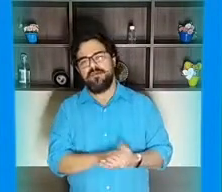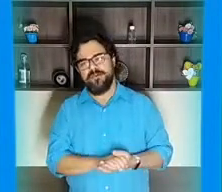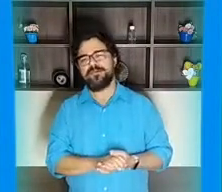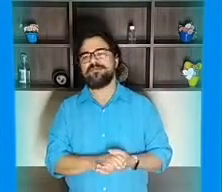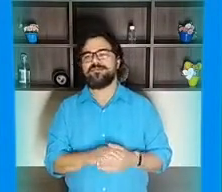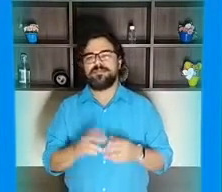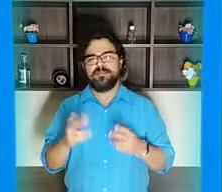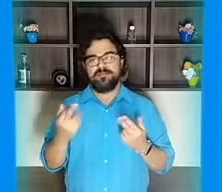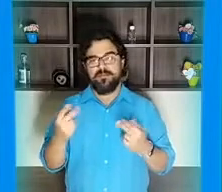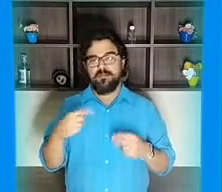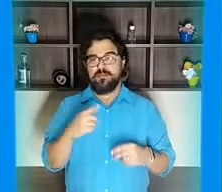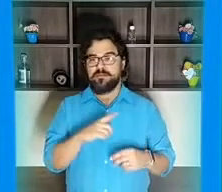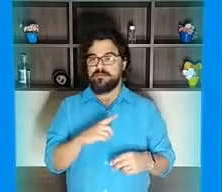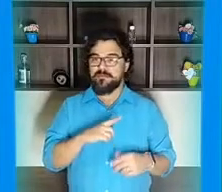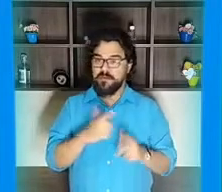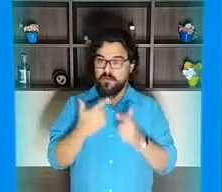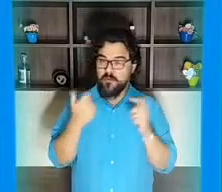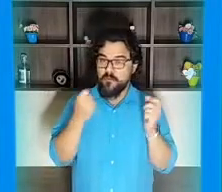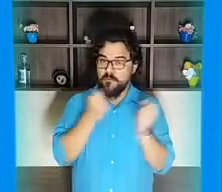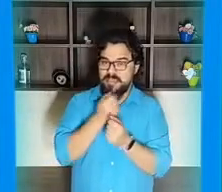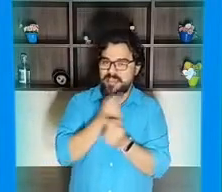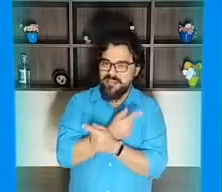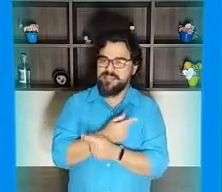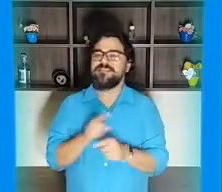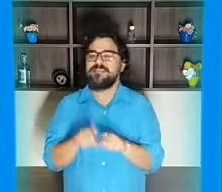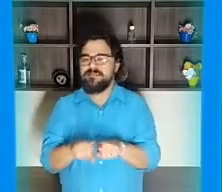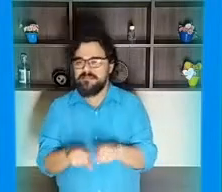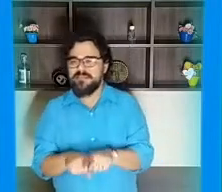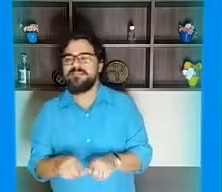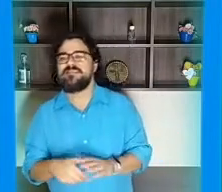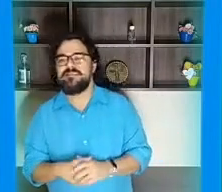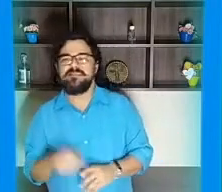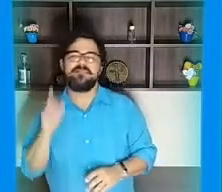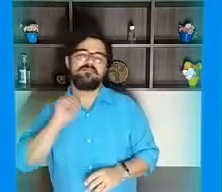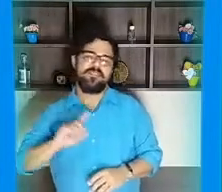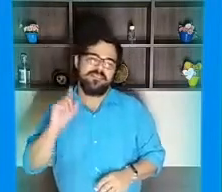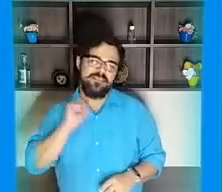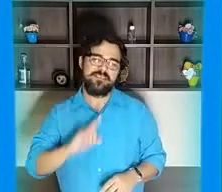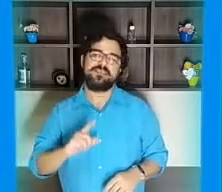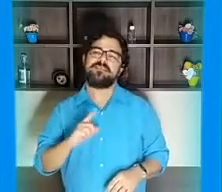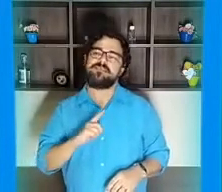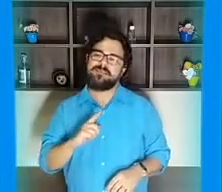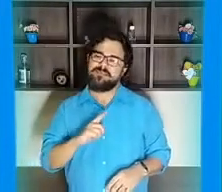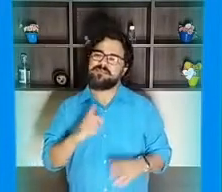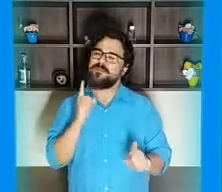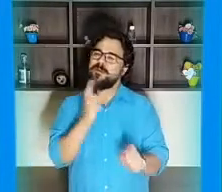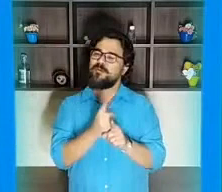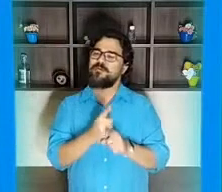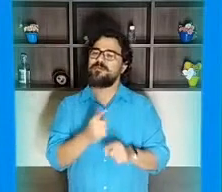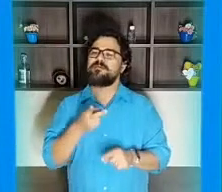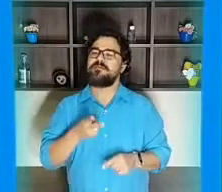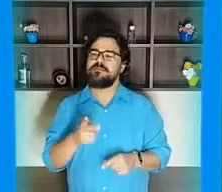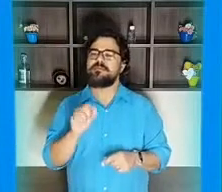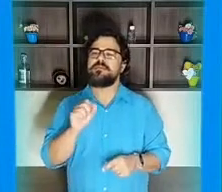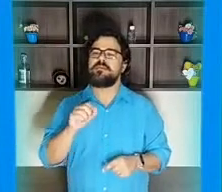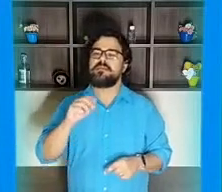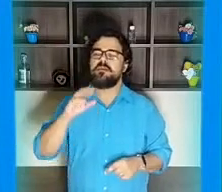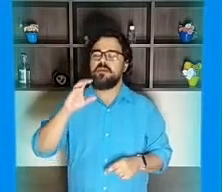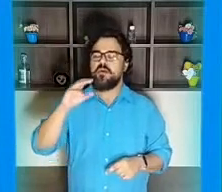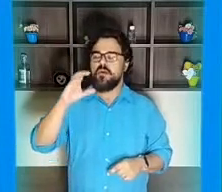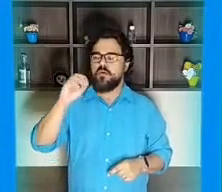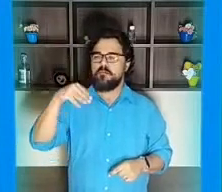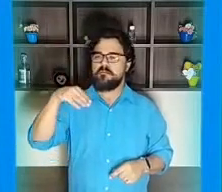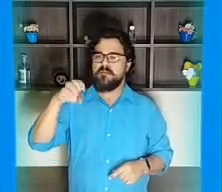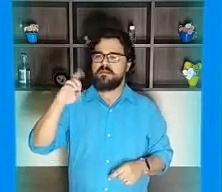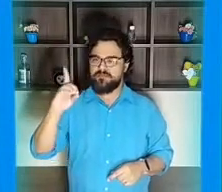tem a Comerge aí, que vocês têm, né? Uhum. Minas Gerais tem encontro, que é a Comeb, que de alguma forma se baseou na Comerge. E